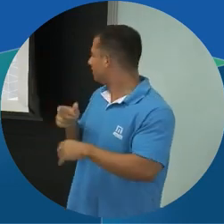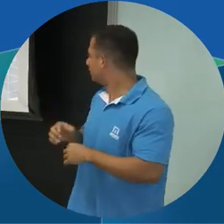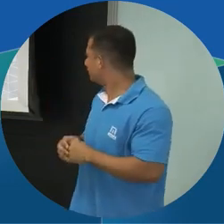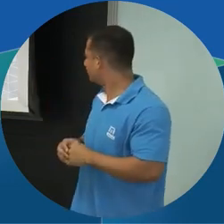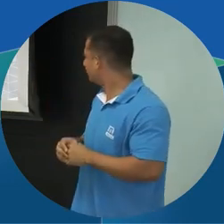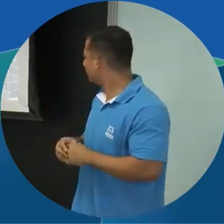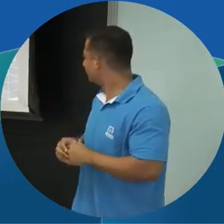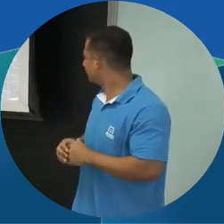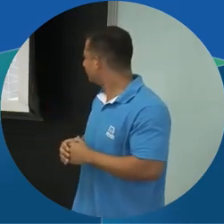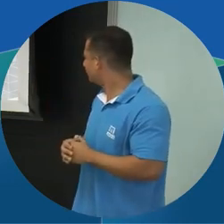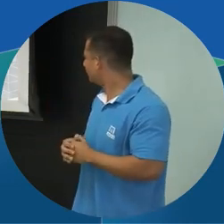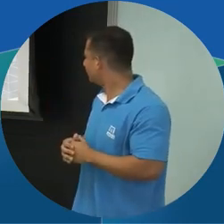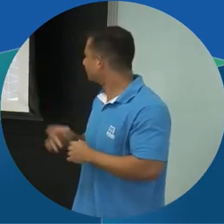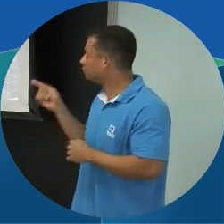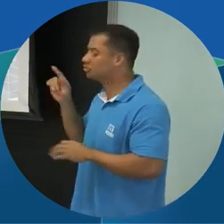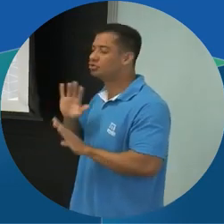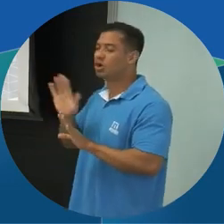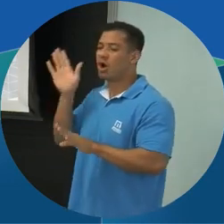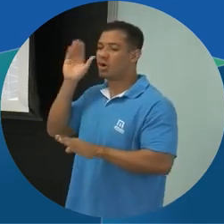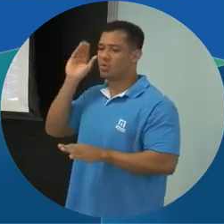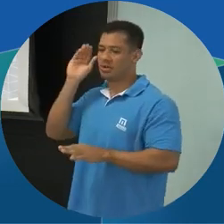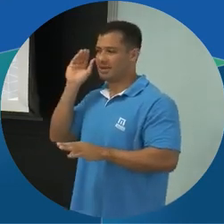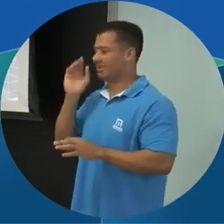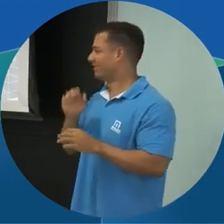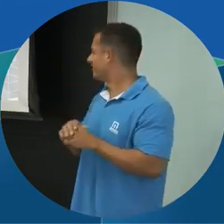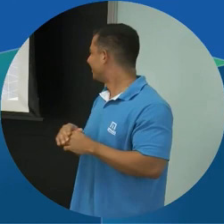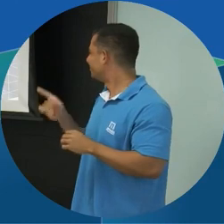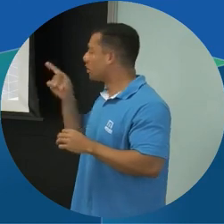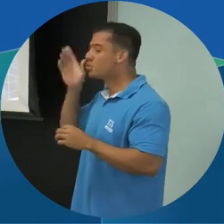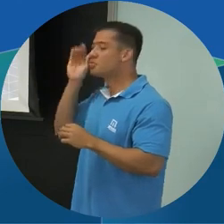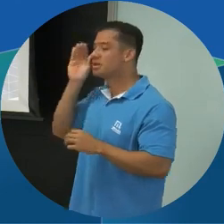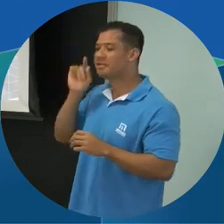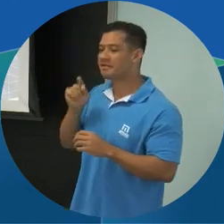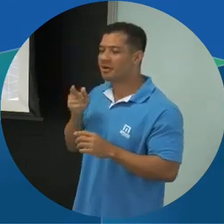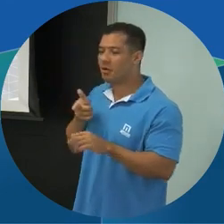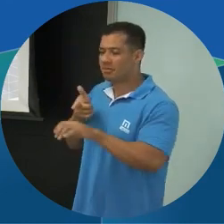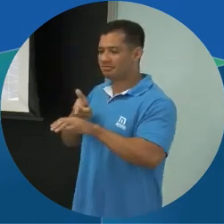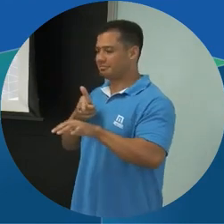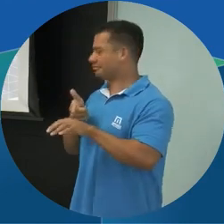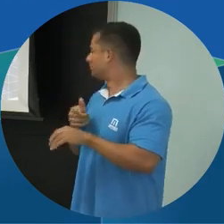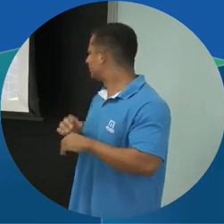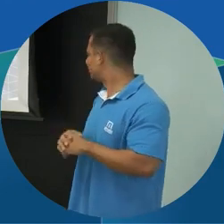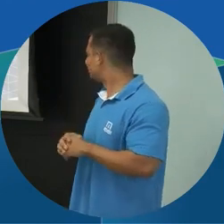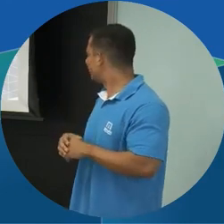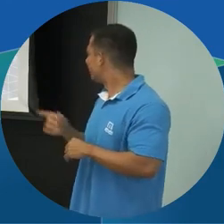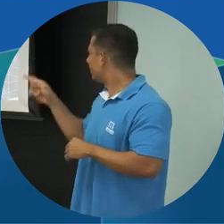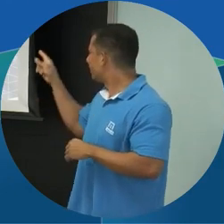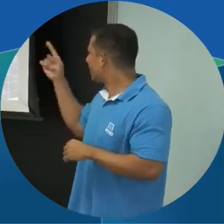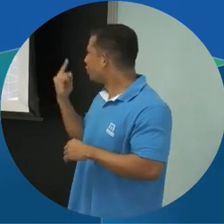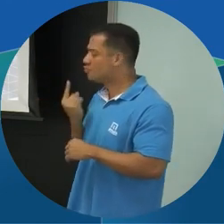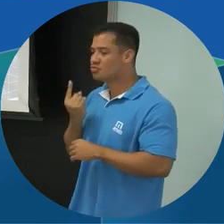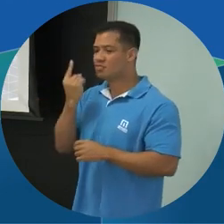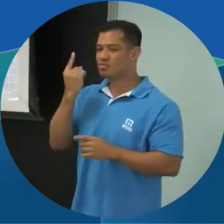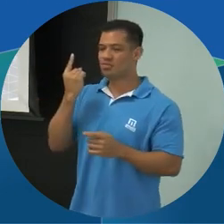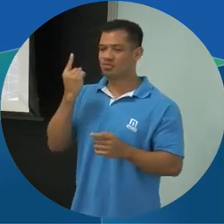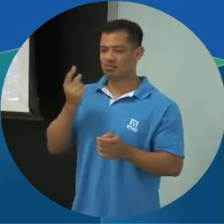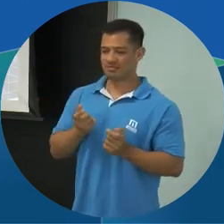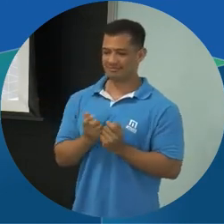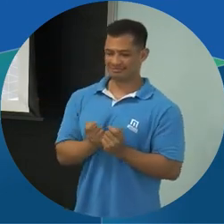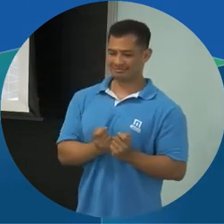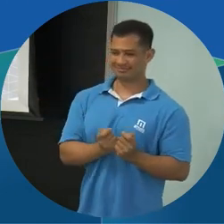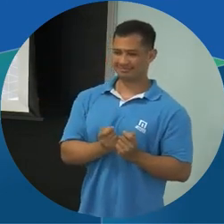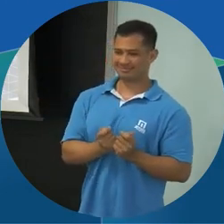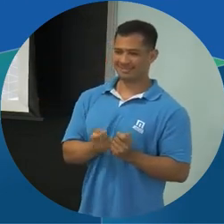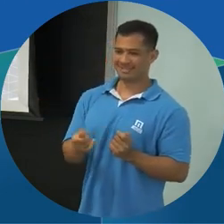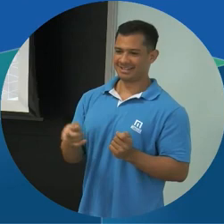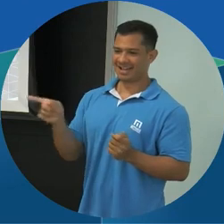a gente estava só curiando ali em volta, né? Só como espectador, mas aqui. O operador único é esse aqui, ó. Então, todo